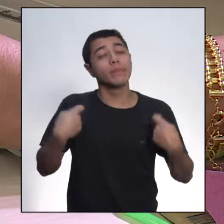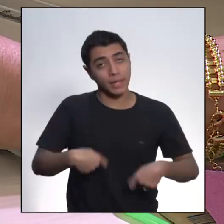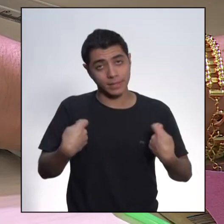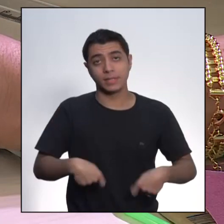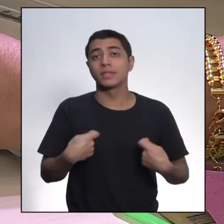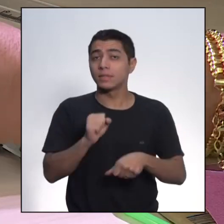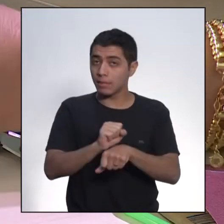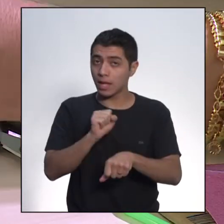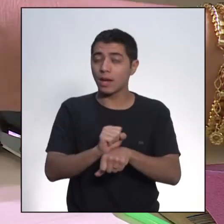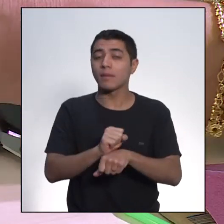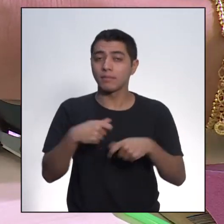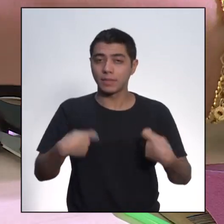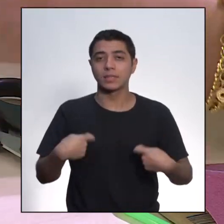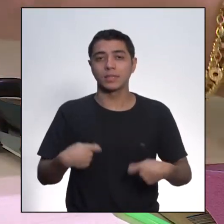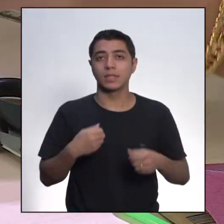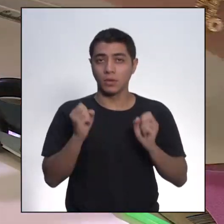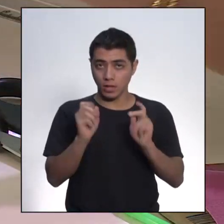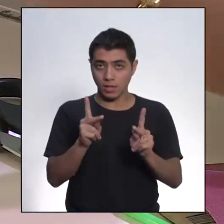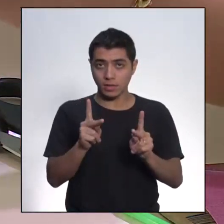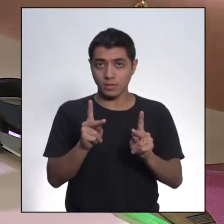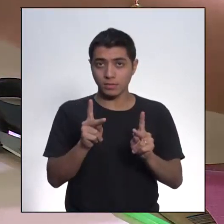ela vai